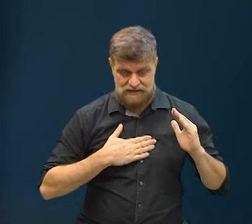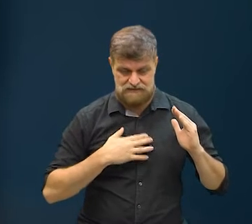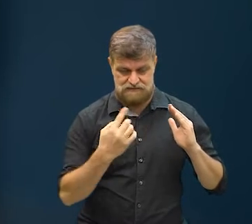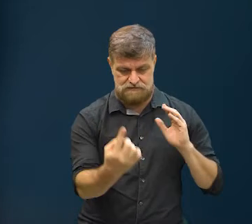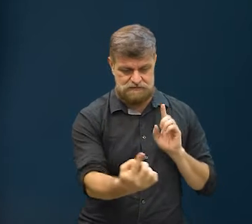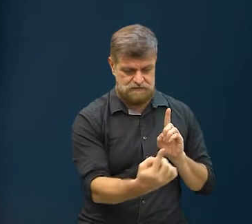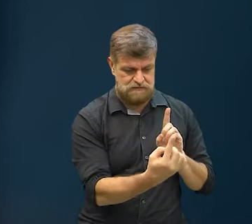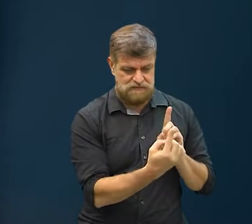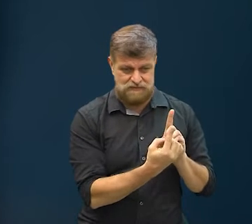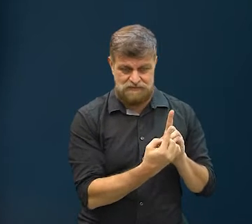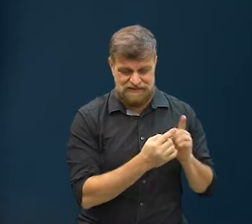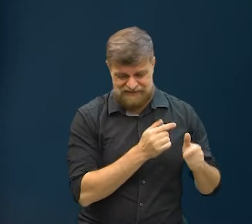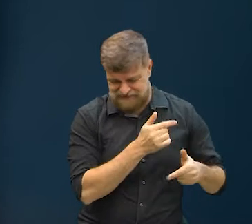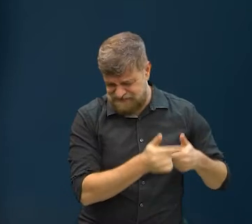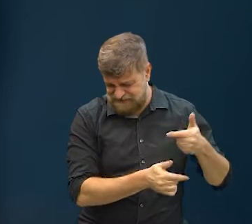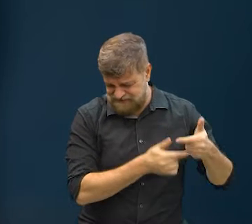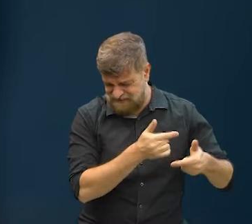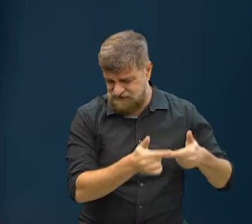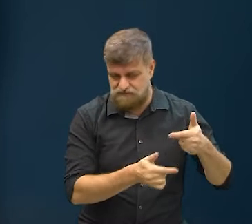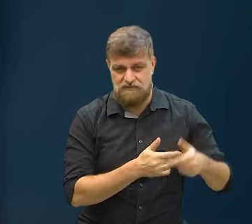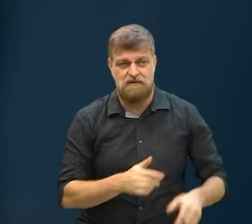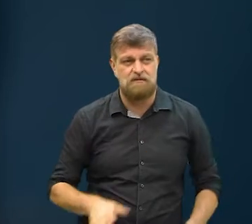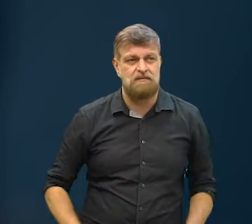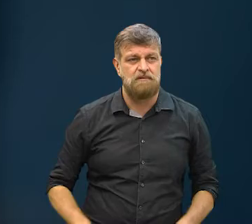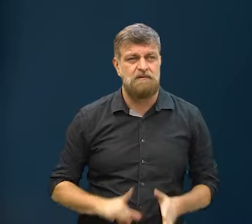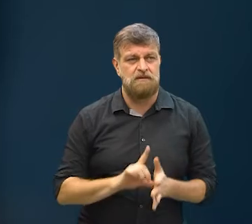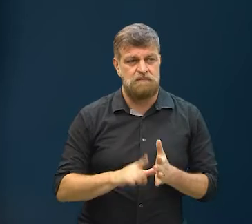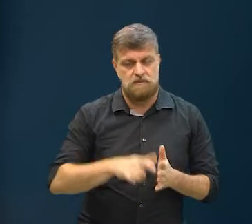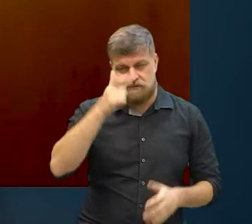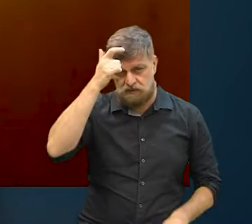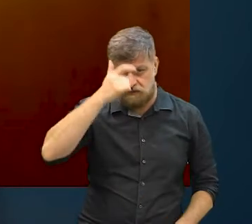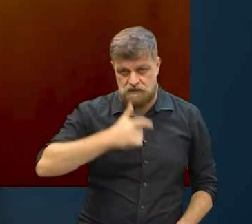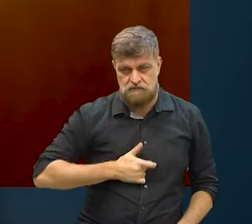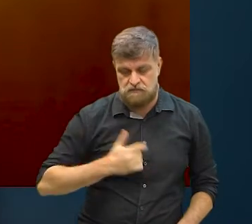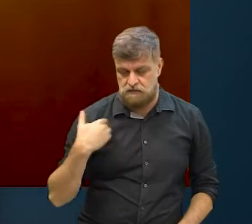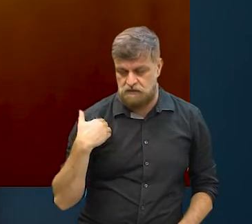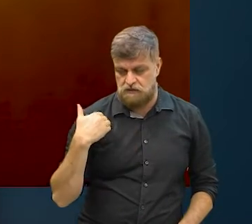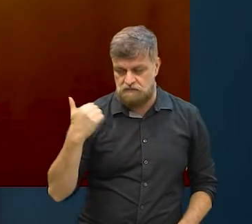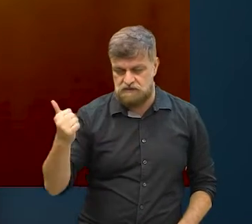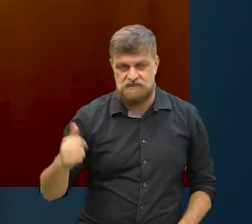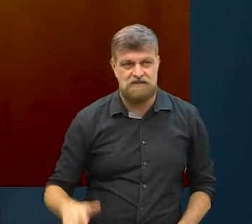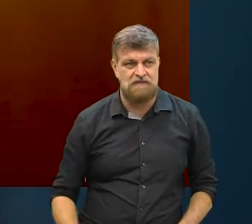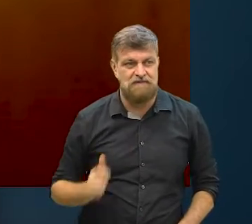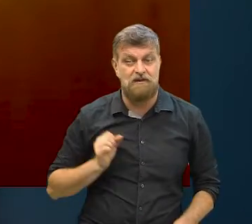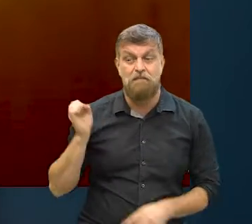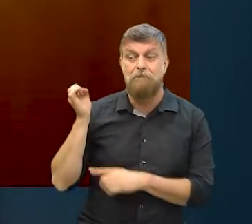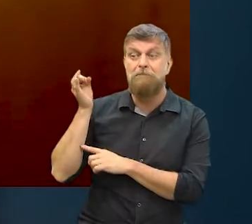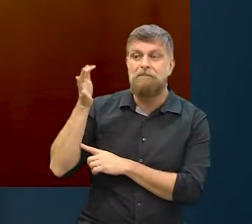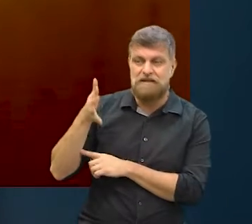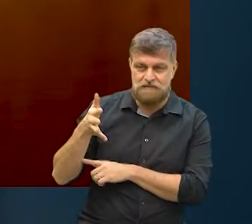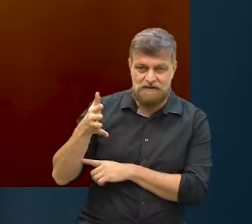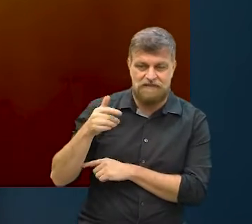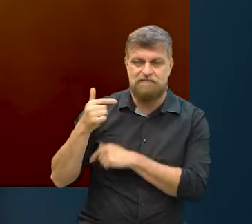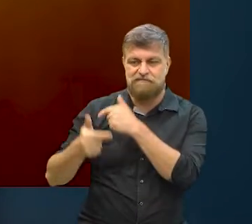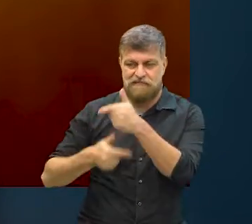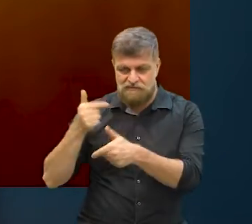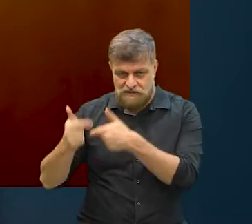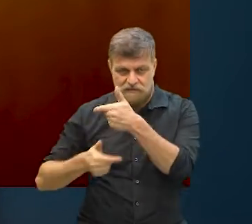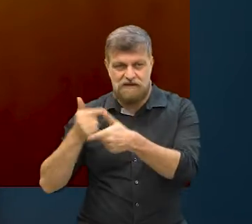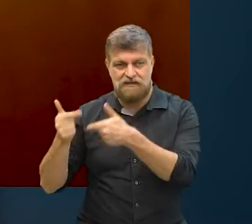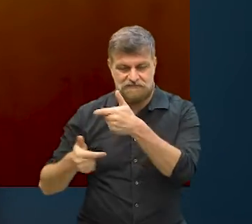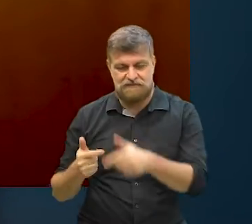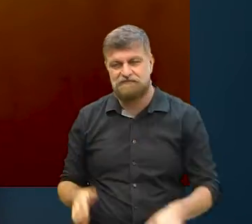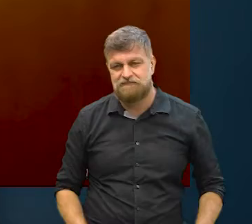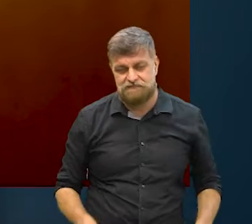que foi numa época que lançou a criolipólise, foi ainda um pouquinho depois. O pessoal me chamava de Vivi da madrugada. Eu fazia